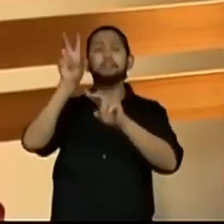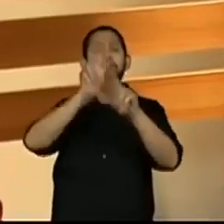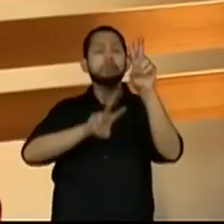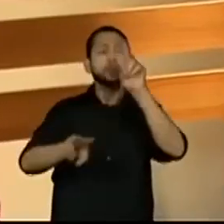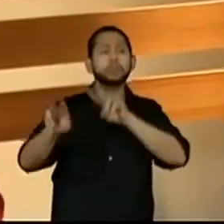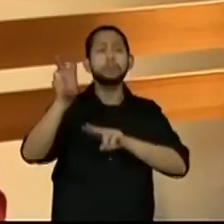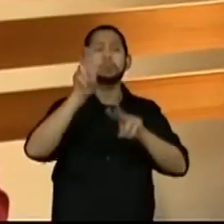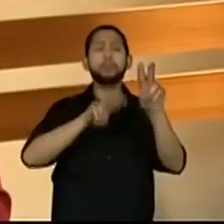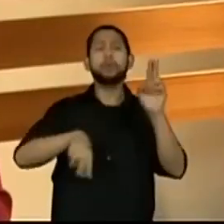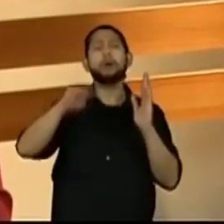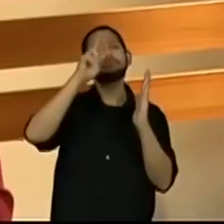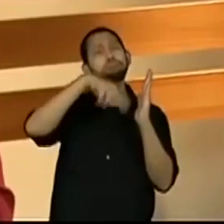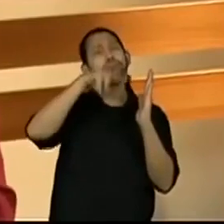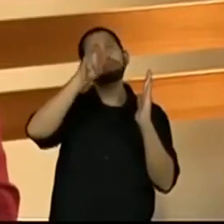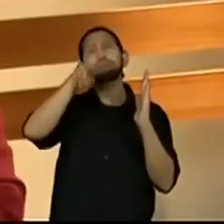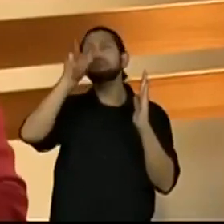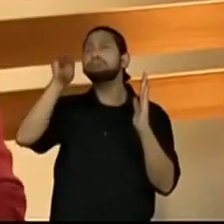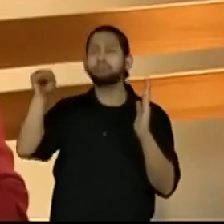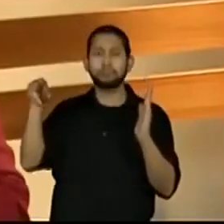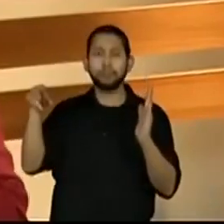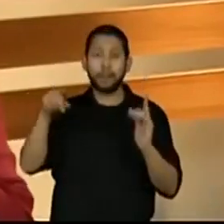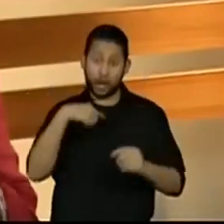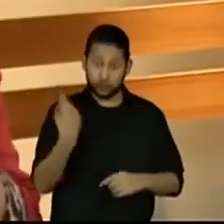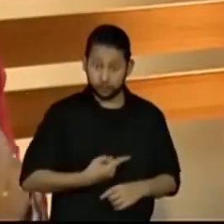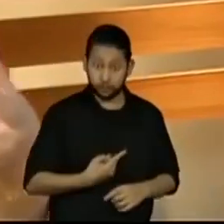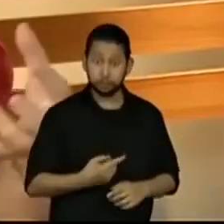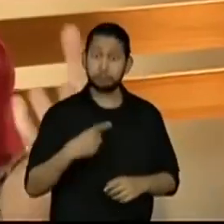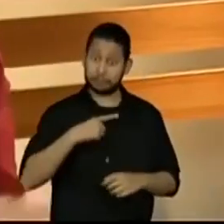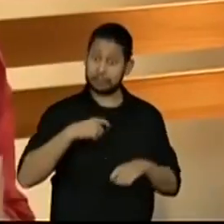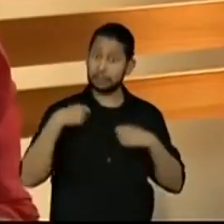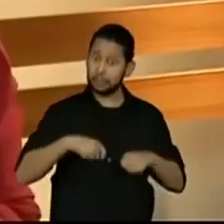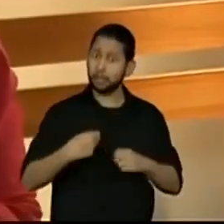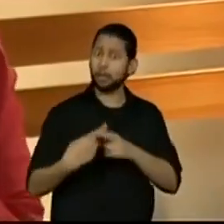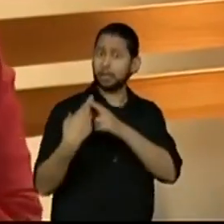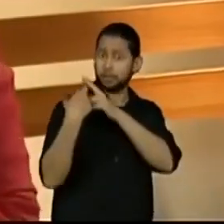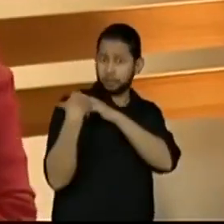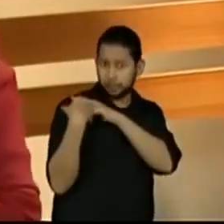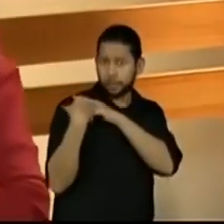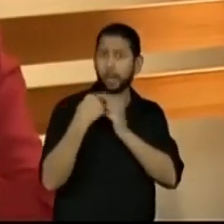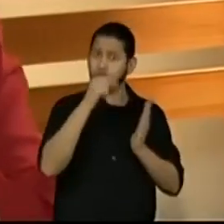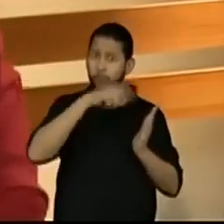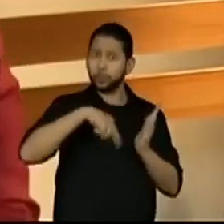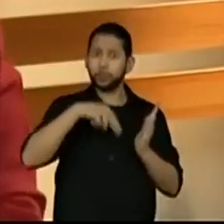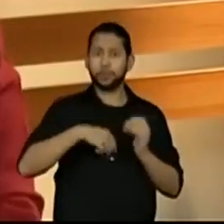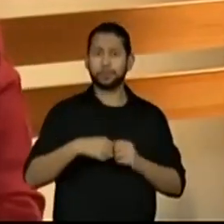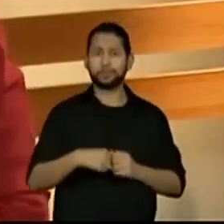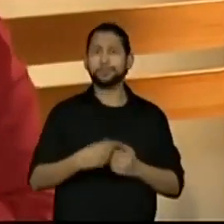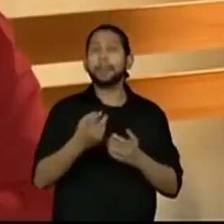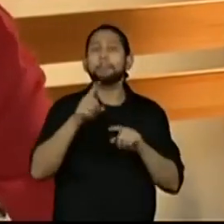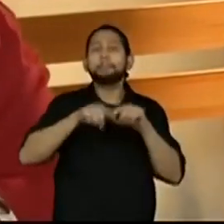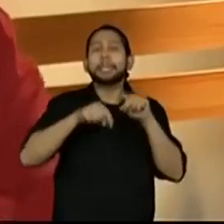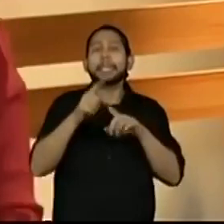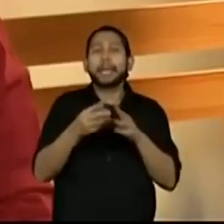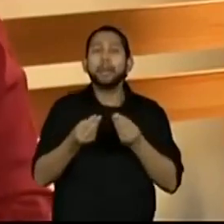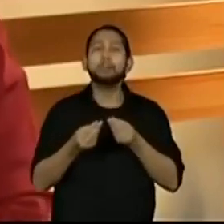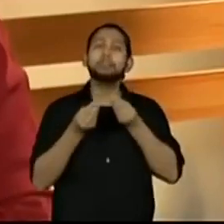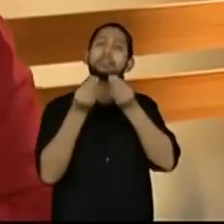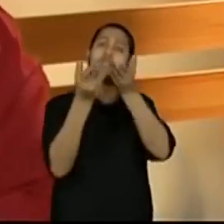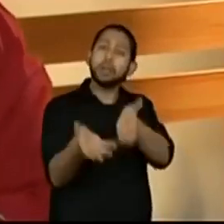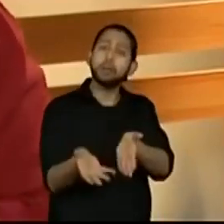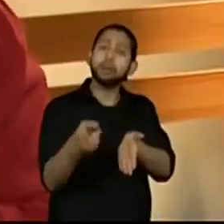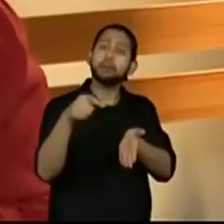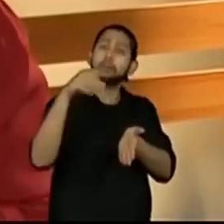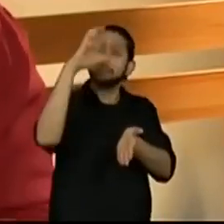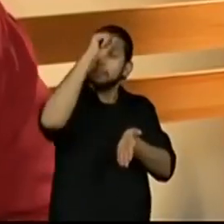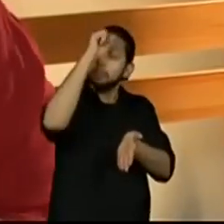com muita responsabilidade. Porque esse material todo que vocês têm de aprendizado, ele parte da